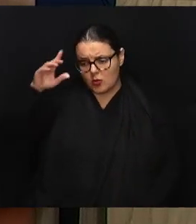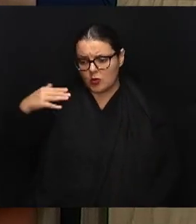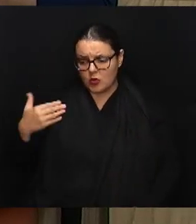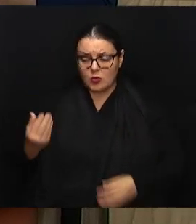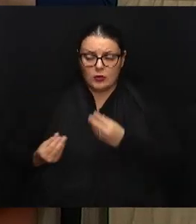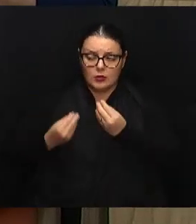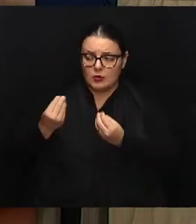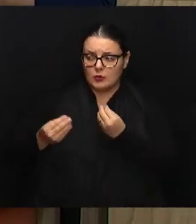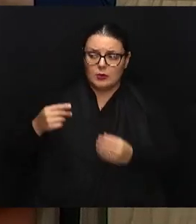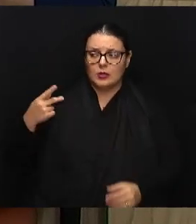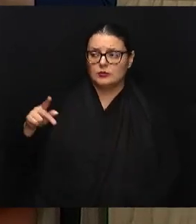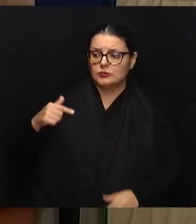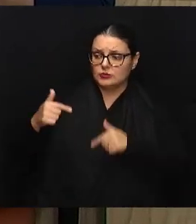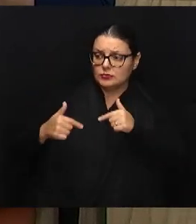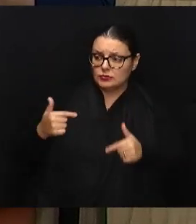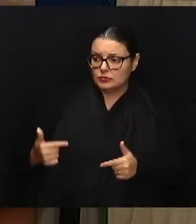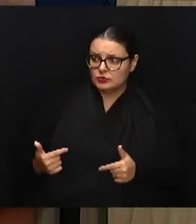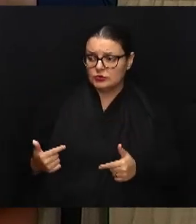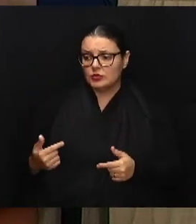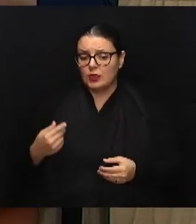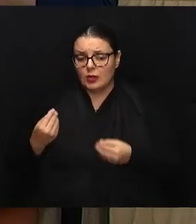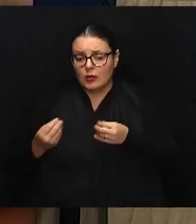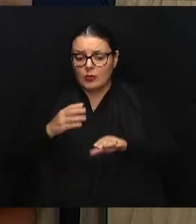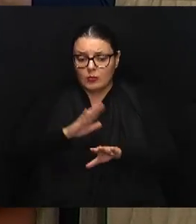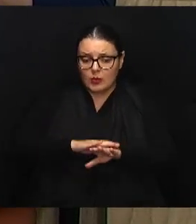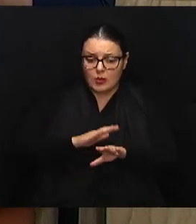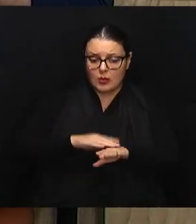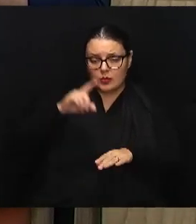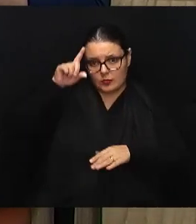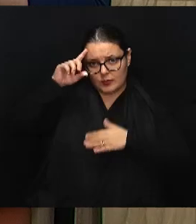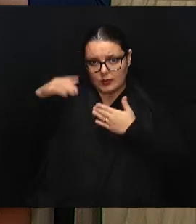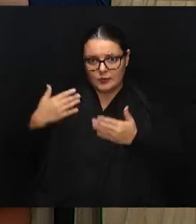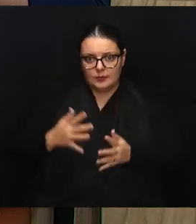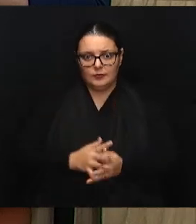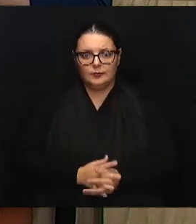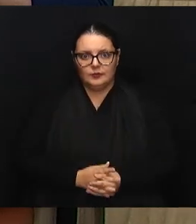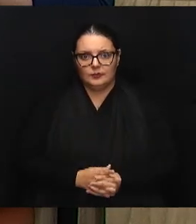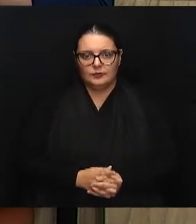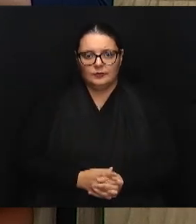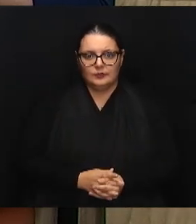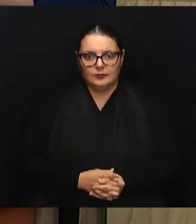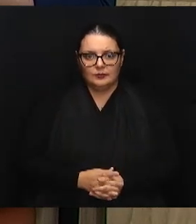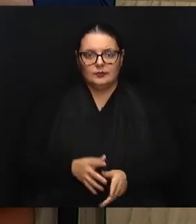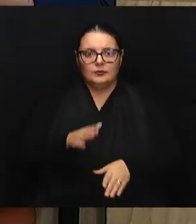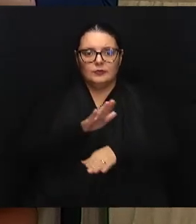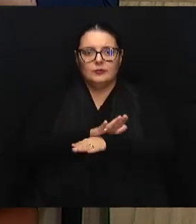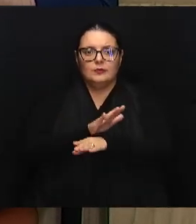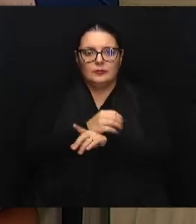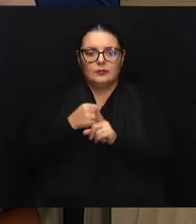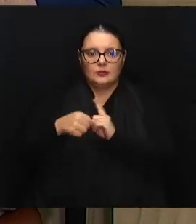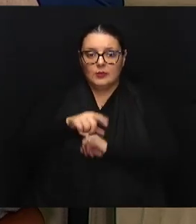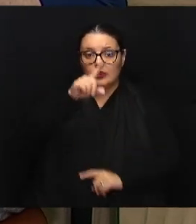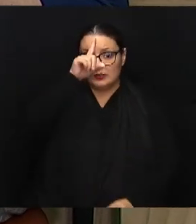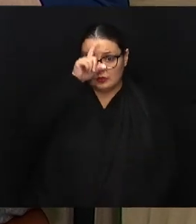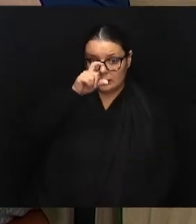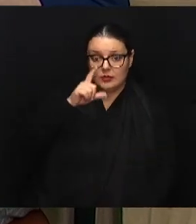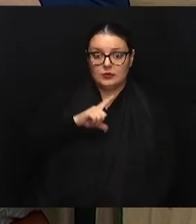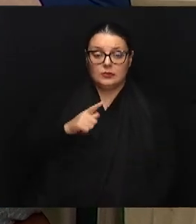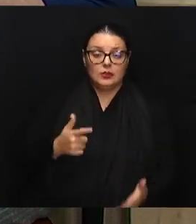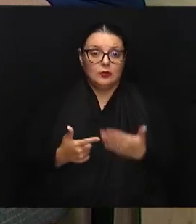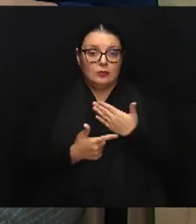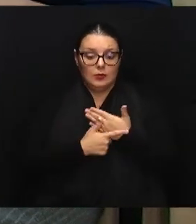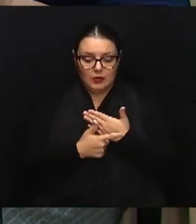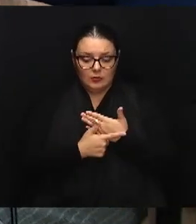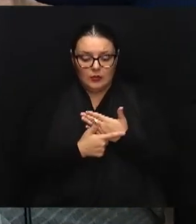dia do seu trabalho, como funciona, como é sua rotina. O assistente social hospitalar, ele tem um